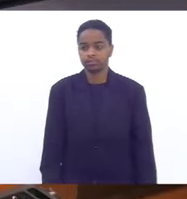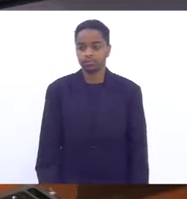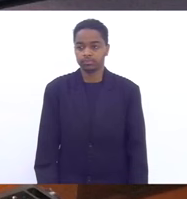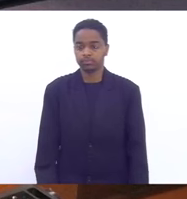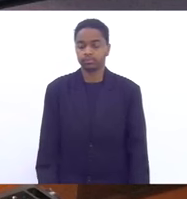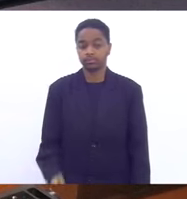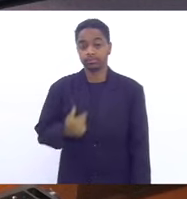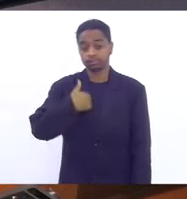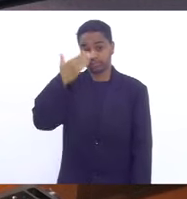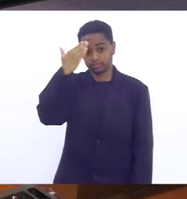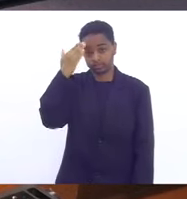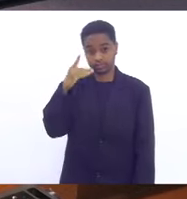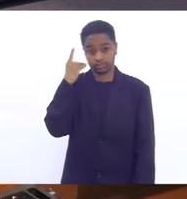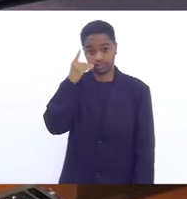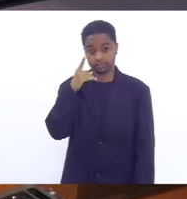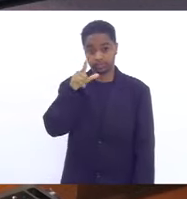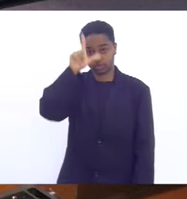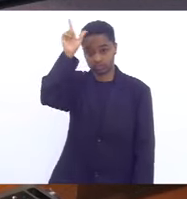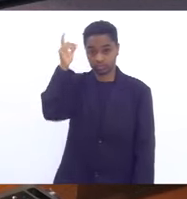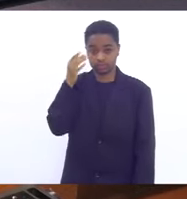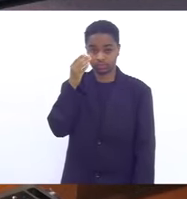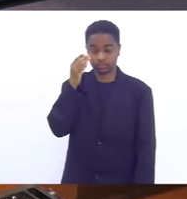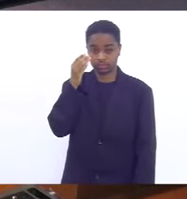agradeço, deputado Luiz Cláudio.